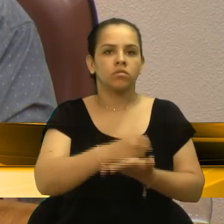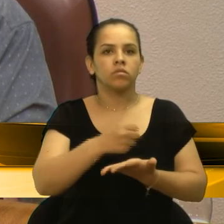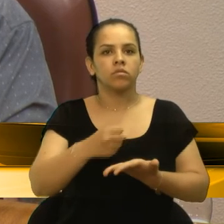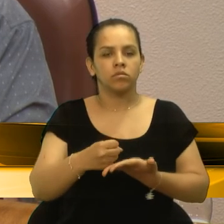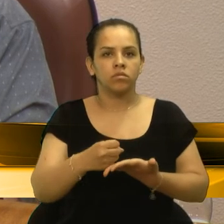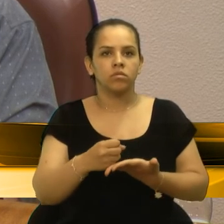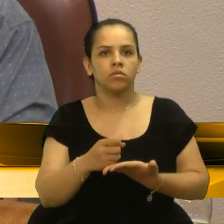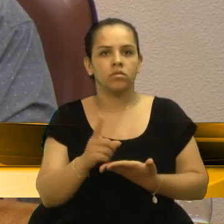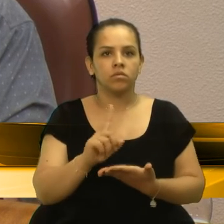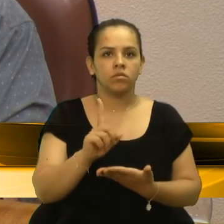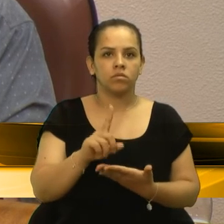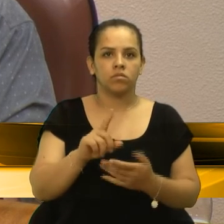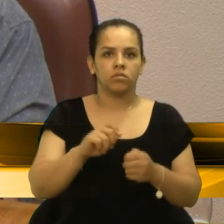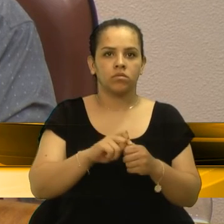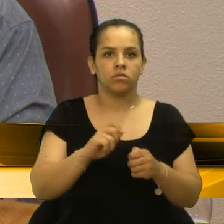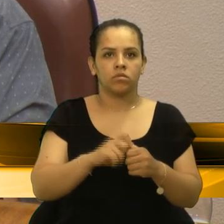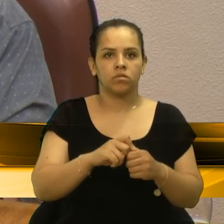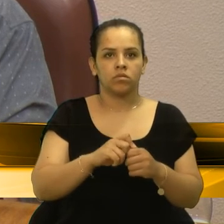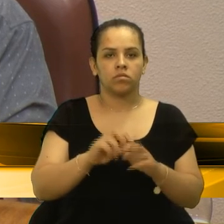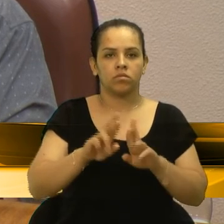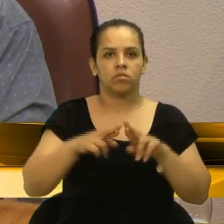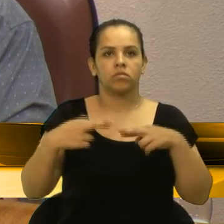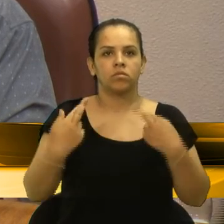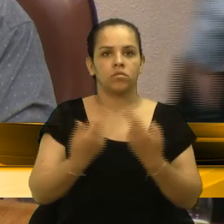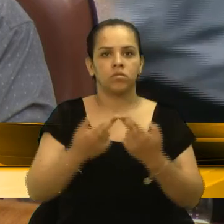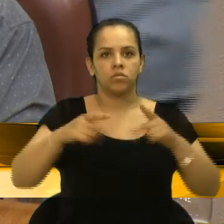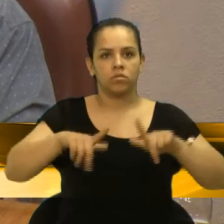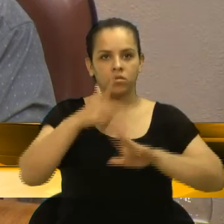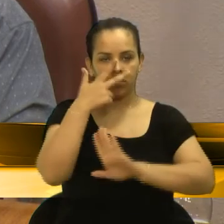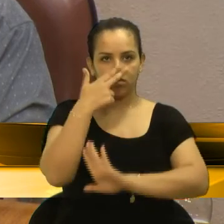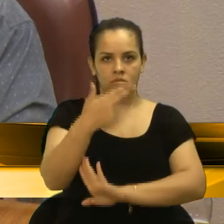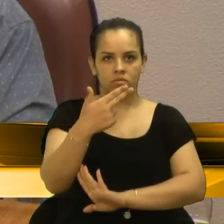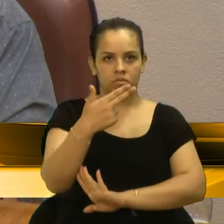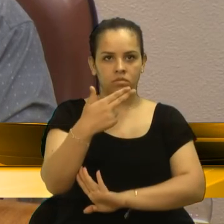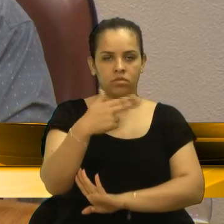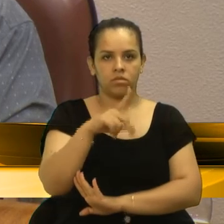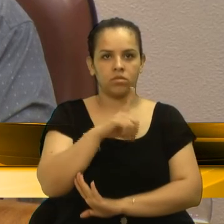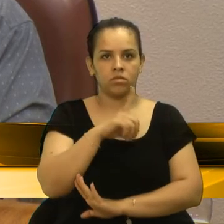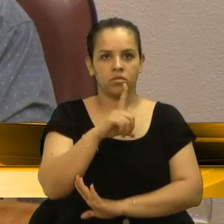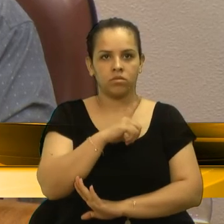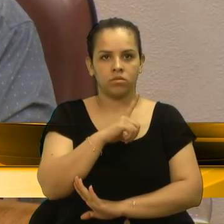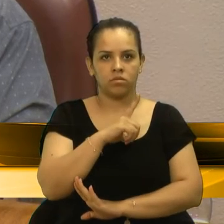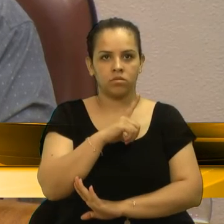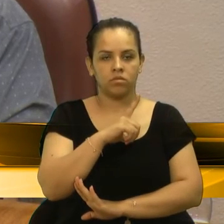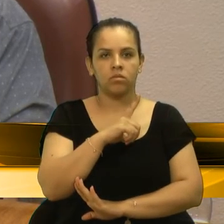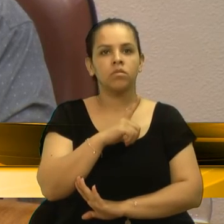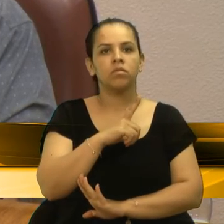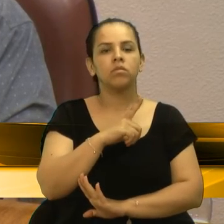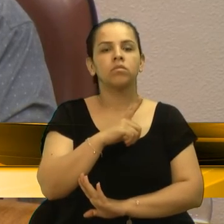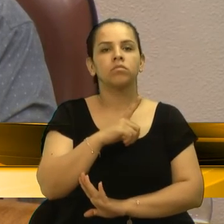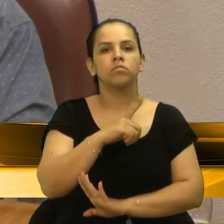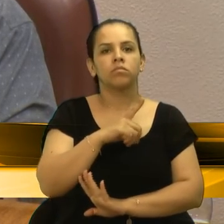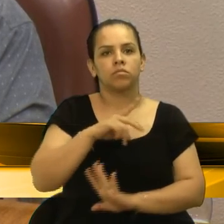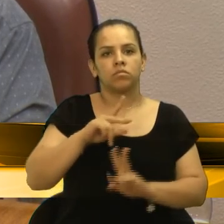não frustre outra reunião convocada para o mesmo local, sendo apenas exigido o prévio aviso da autoridade